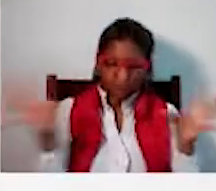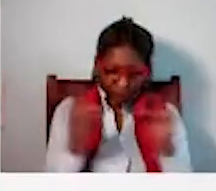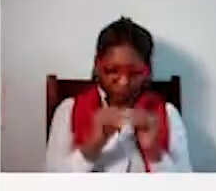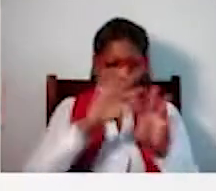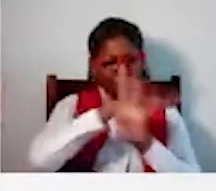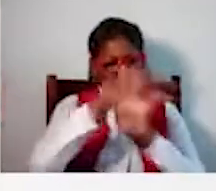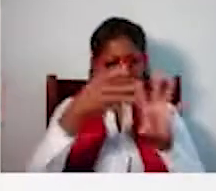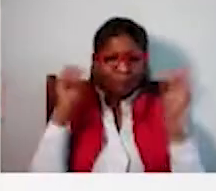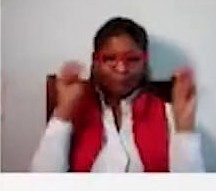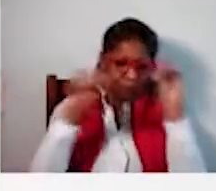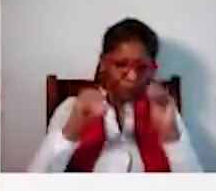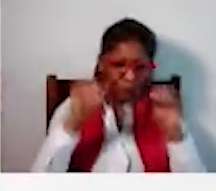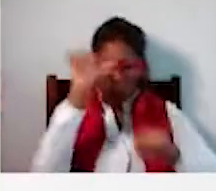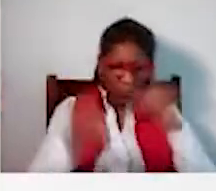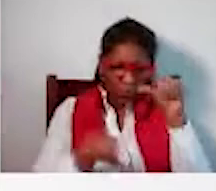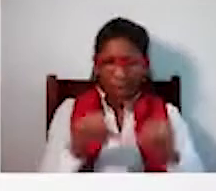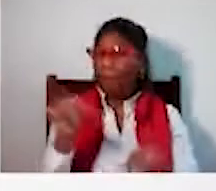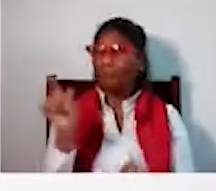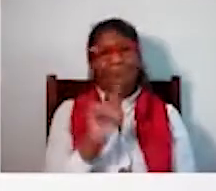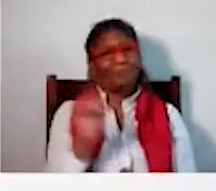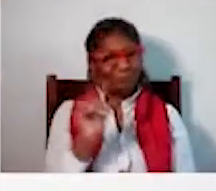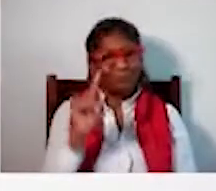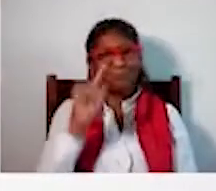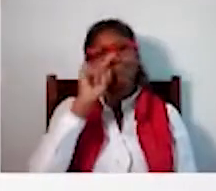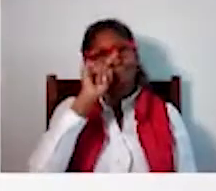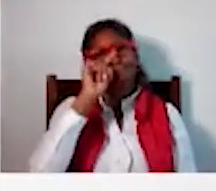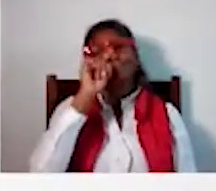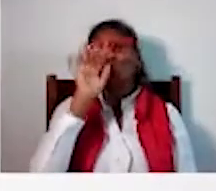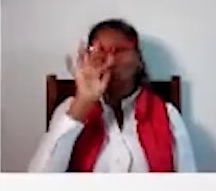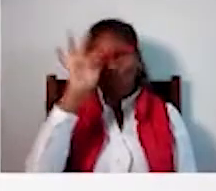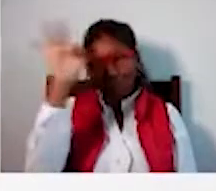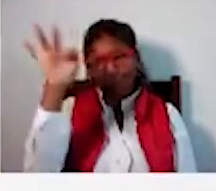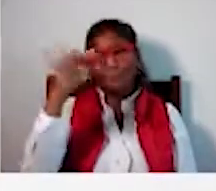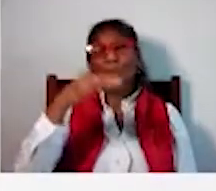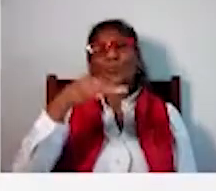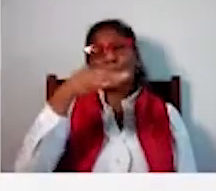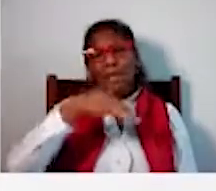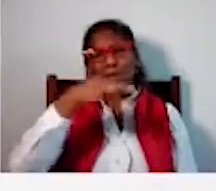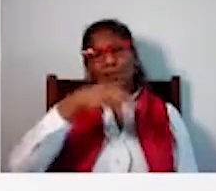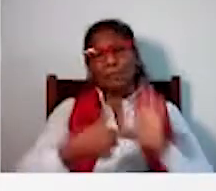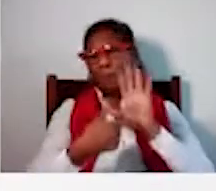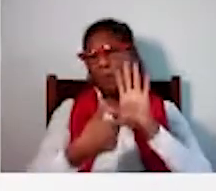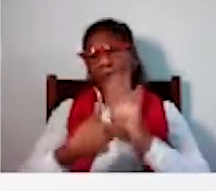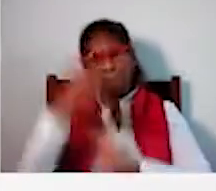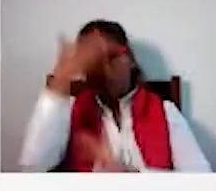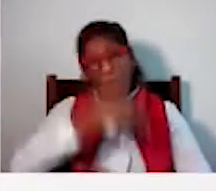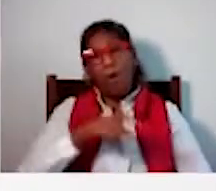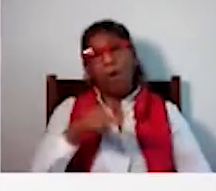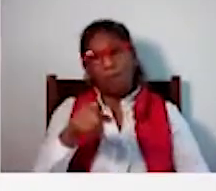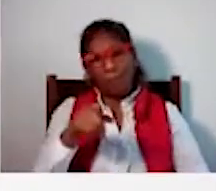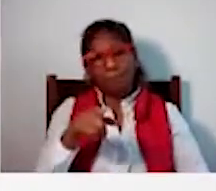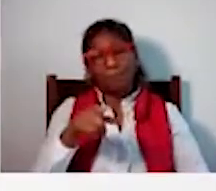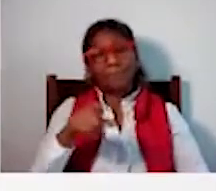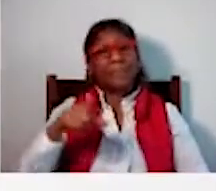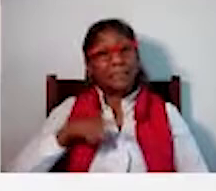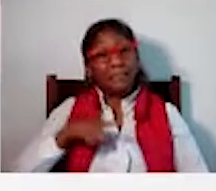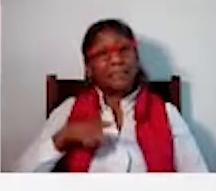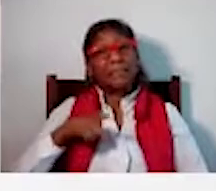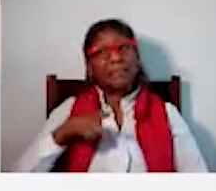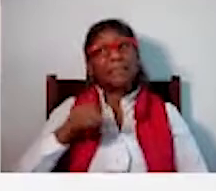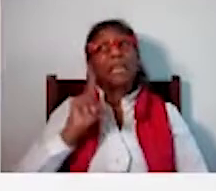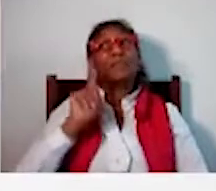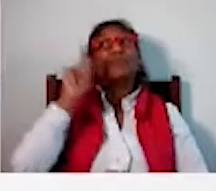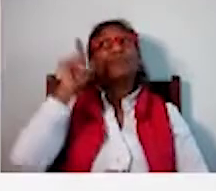alterasse a classificação do risco da Serra Gaúcha, que está aqui nesse gráfico demonstrada. Há de fato